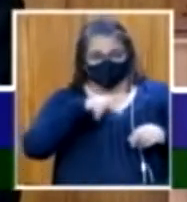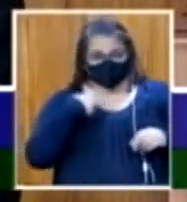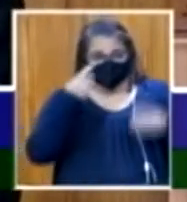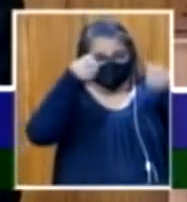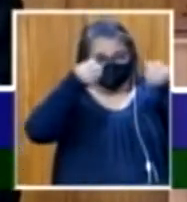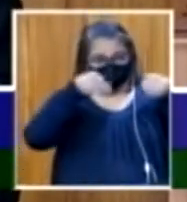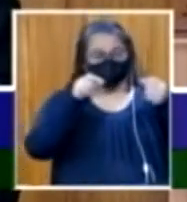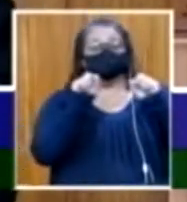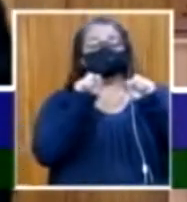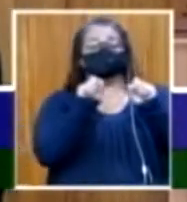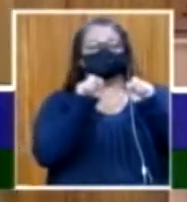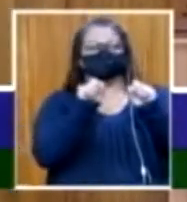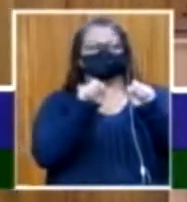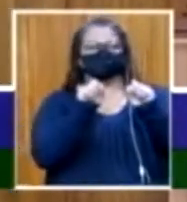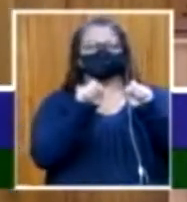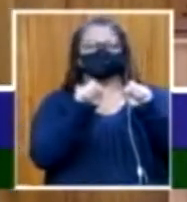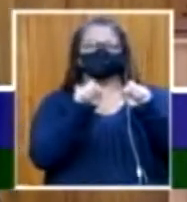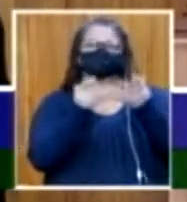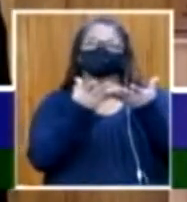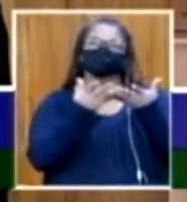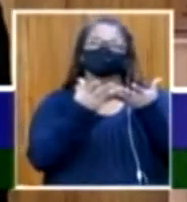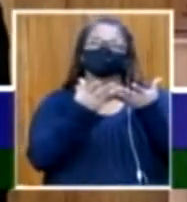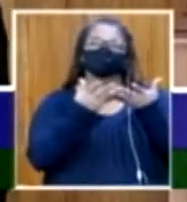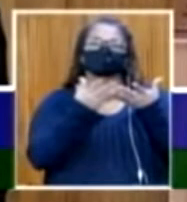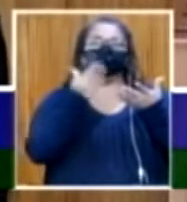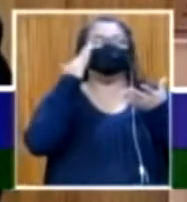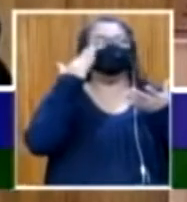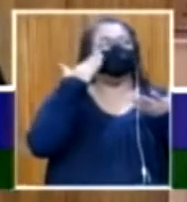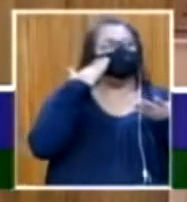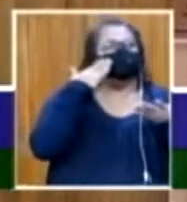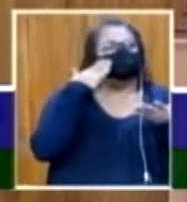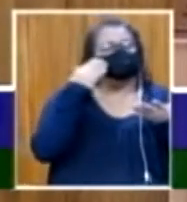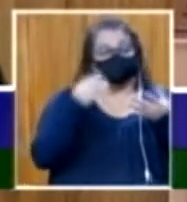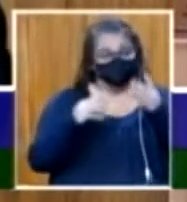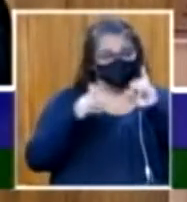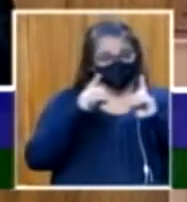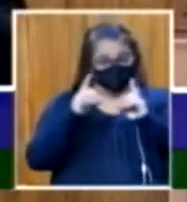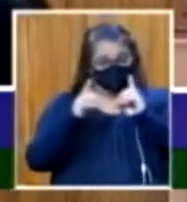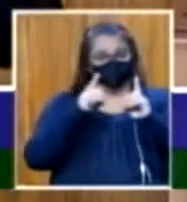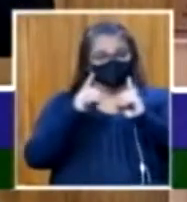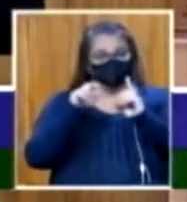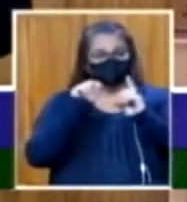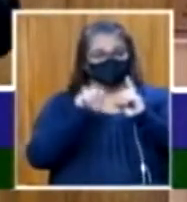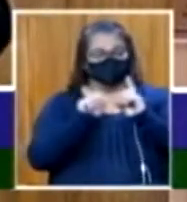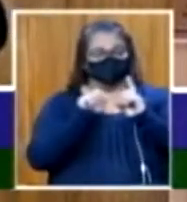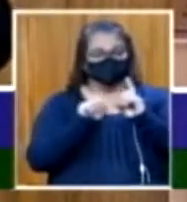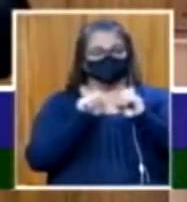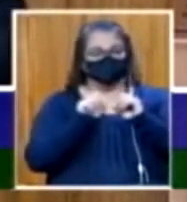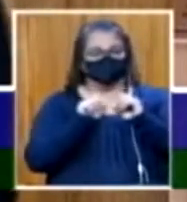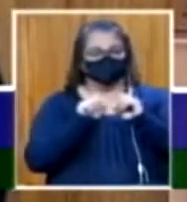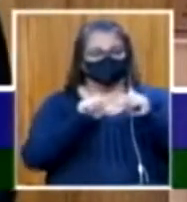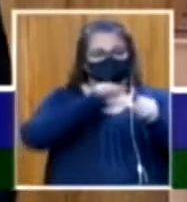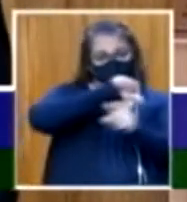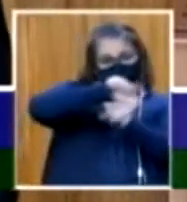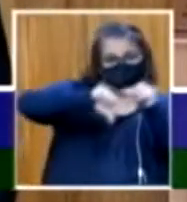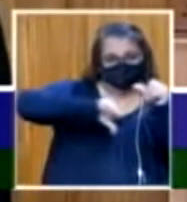visão, nós paramos de entender que a discussão de